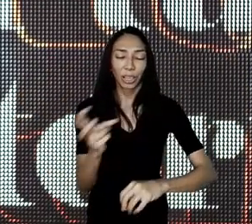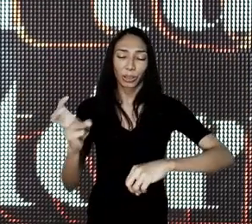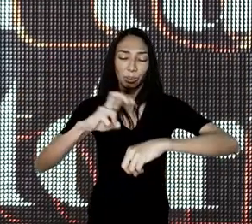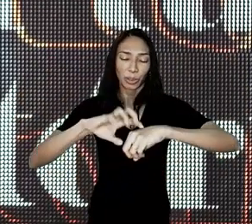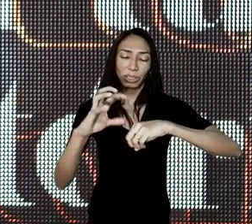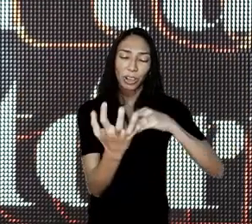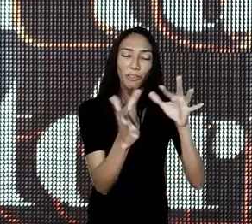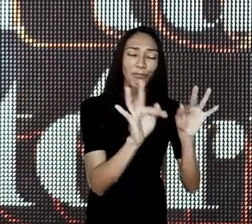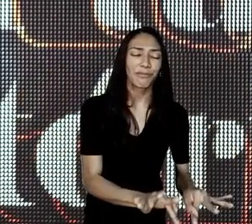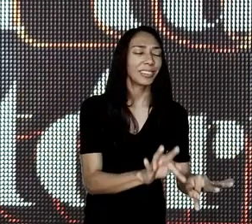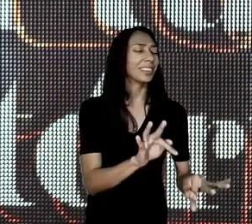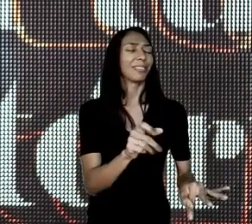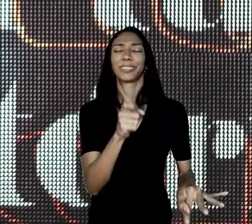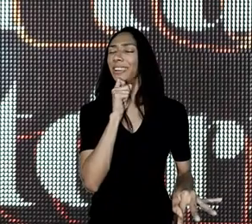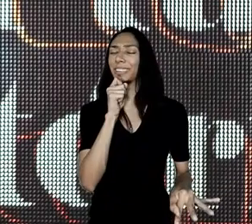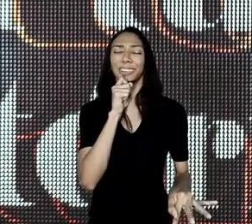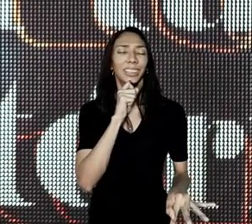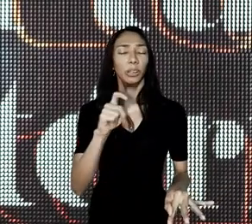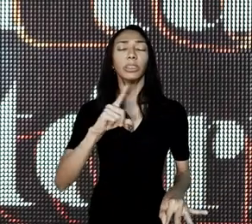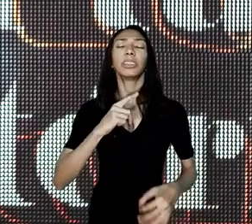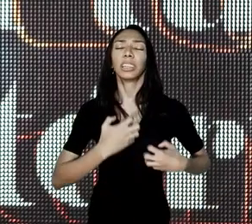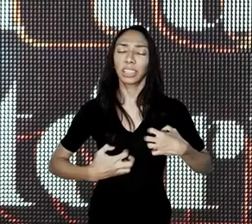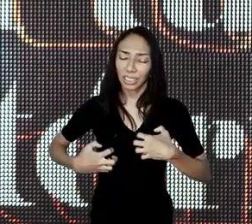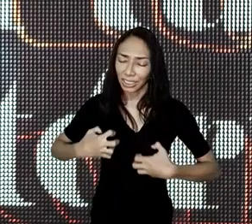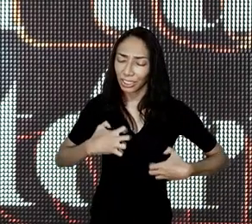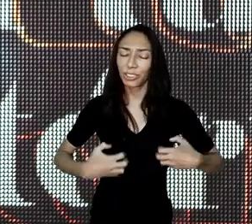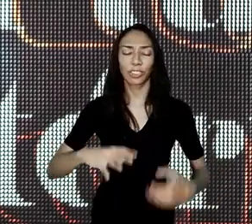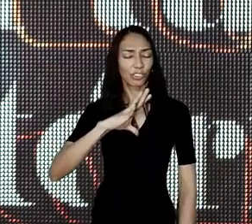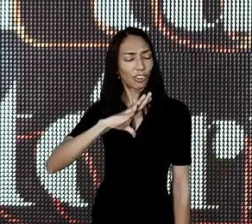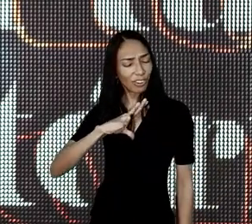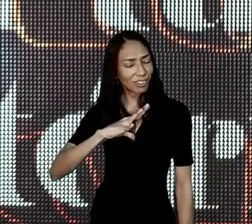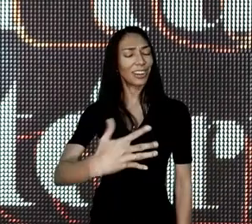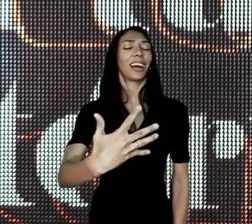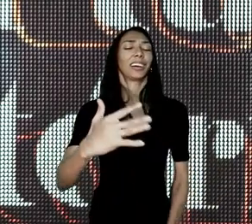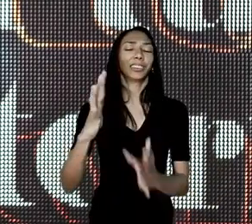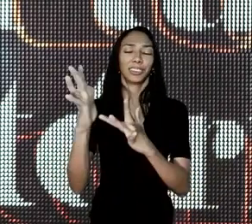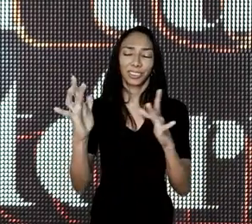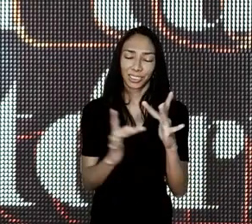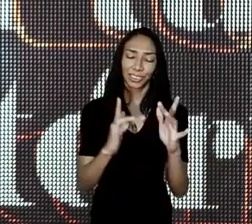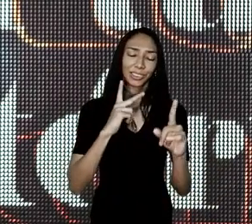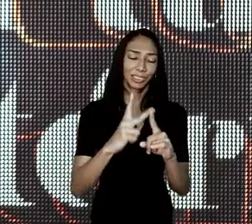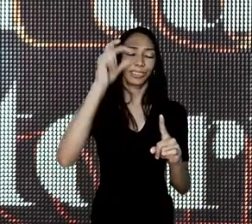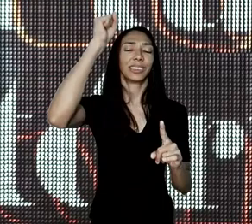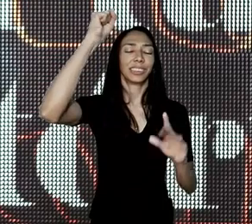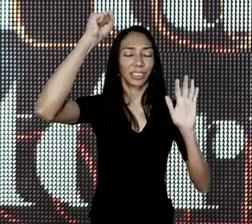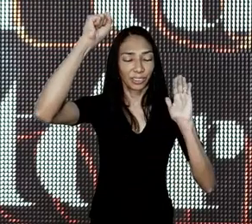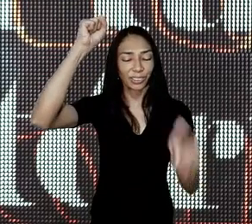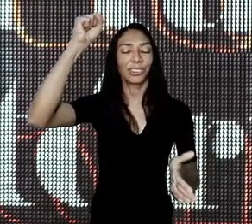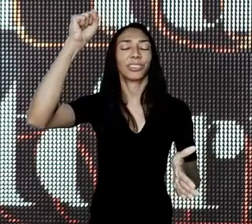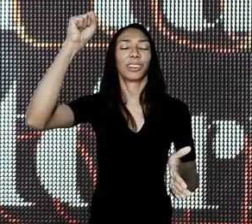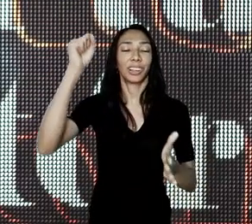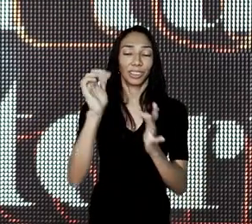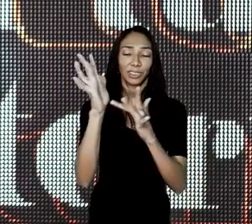não é o fim. Ainda que hajam aflições, tende bom ânimo, porque eu venci o mundo. Ele